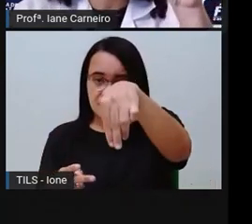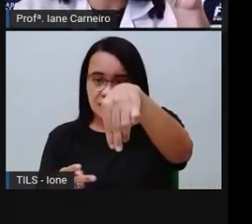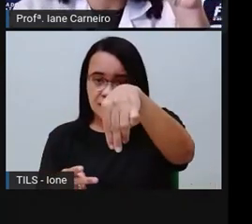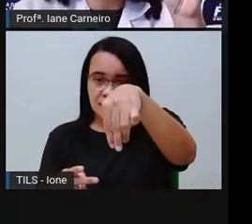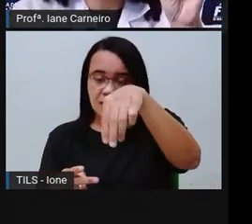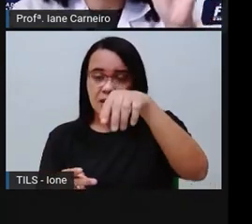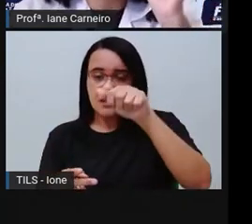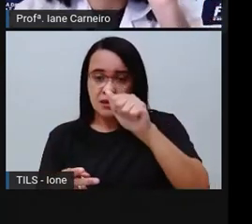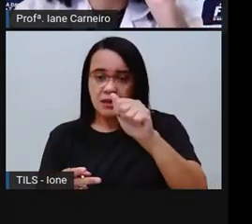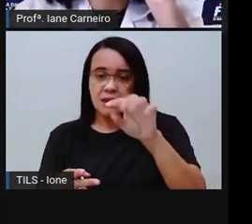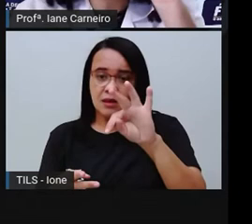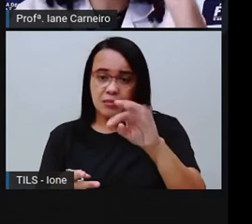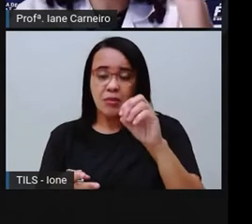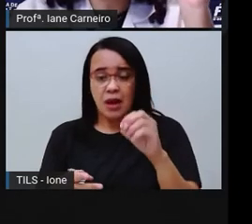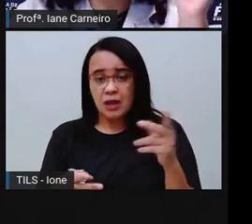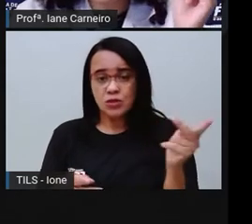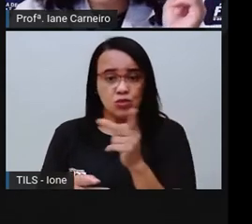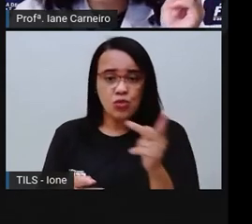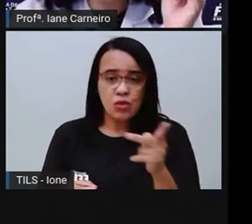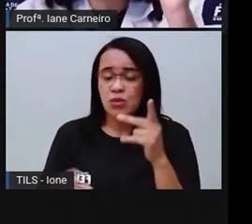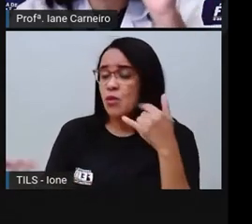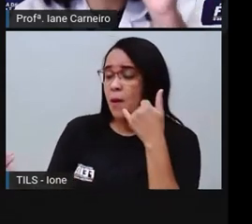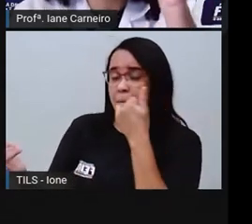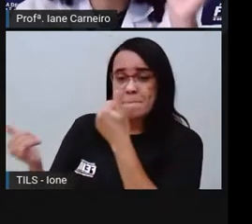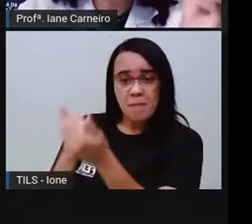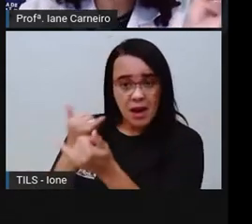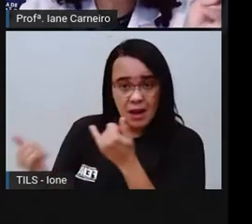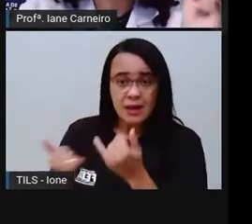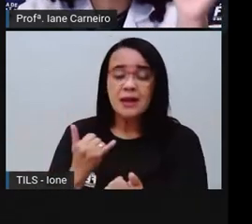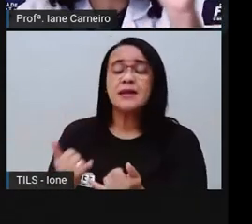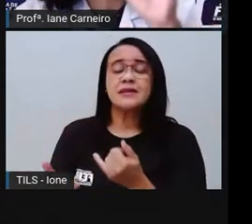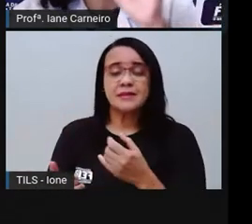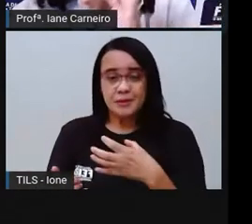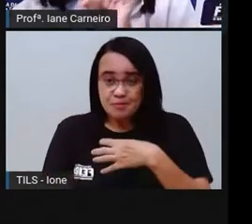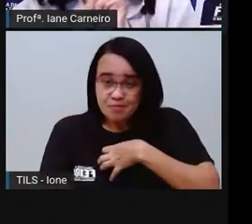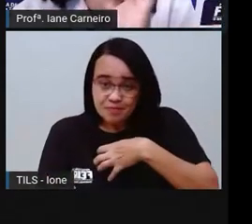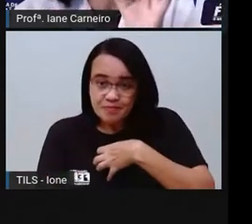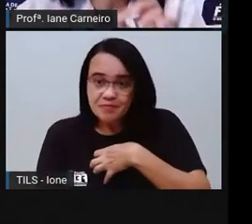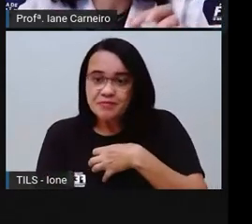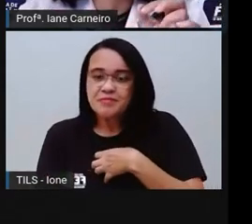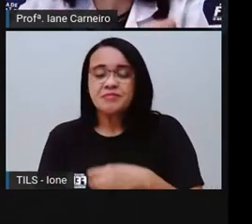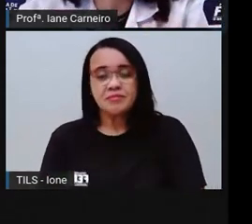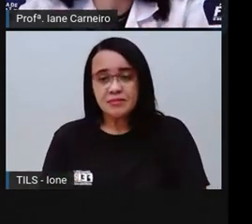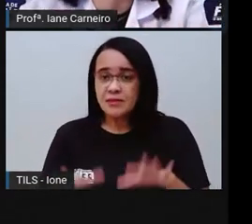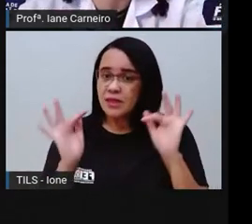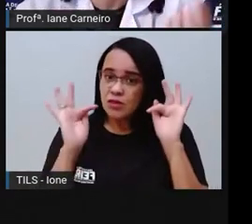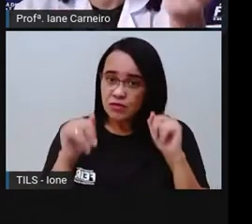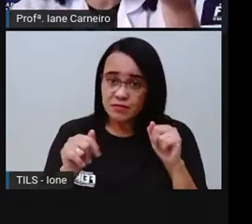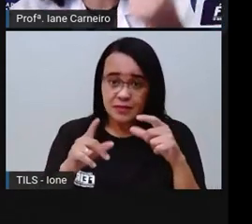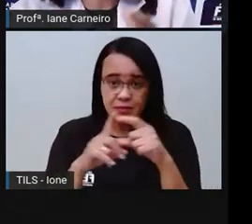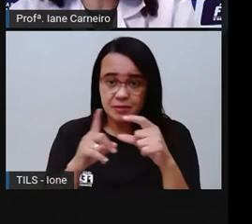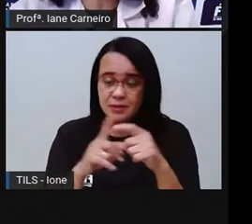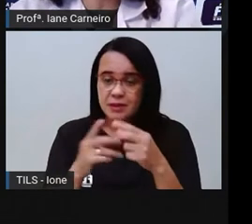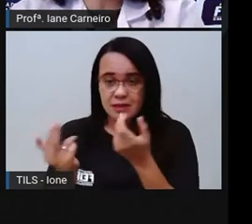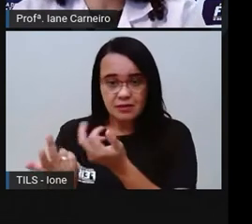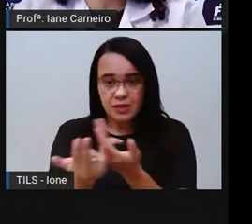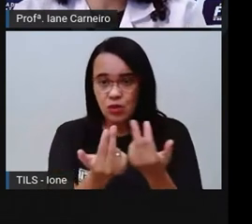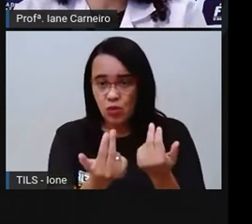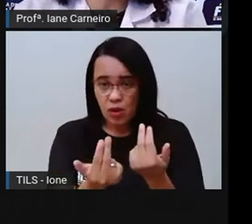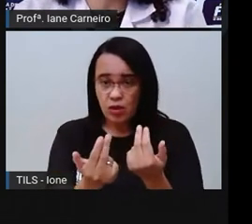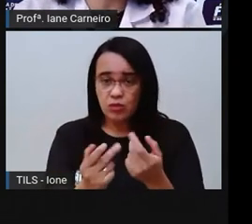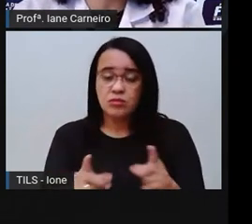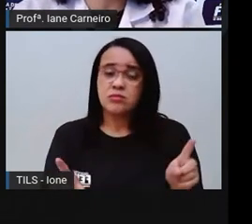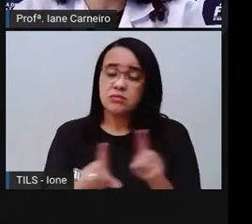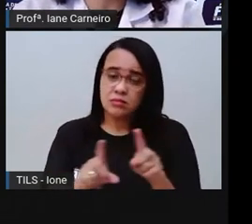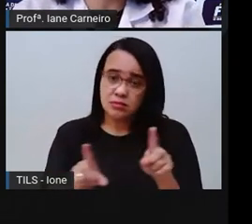elas rindo mas tem o mesmo som né Gato Mato no final delas é igual mesmo som também não é